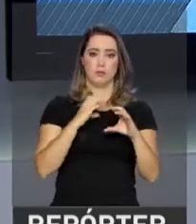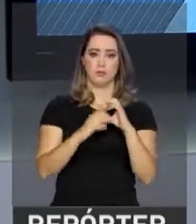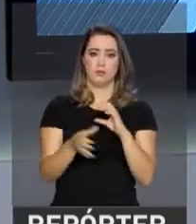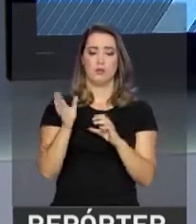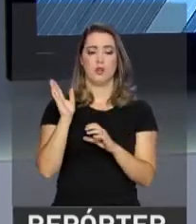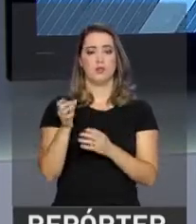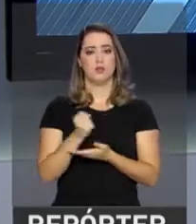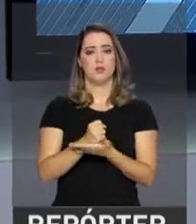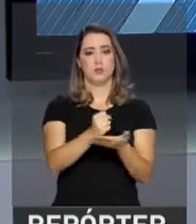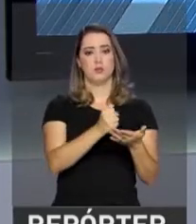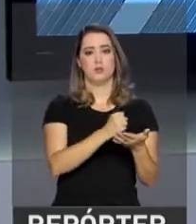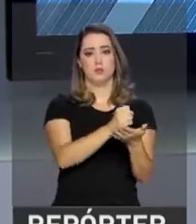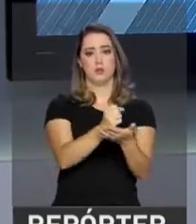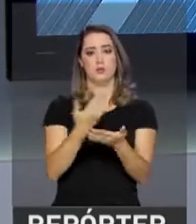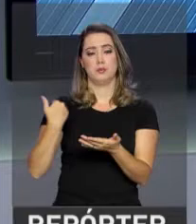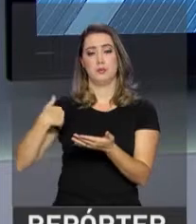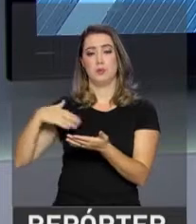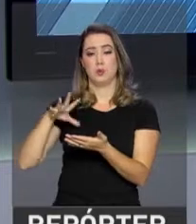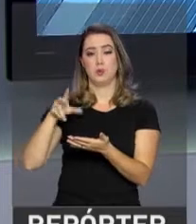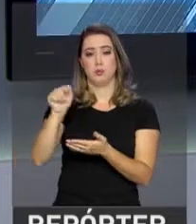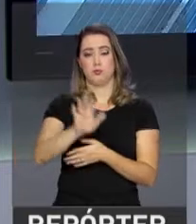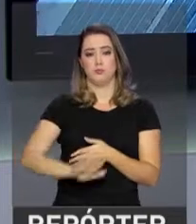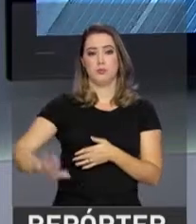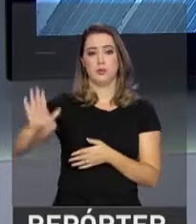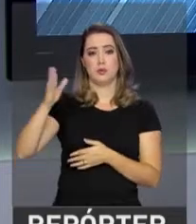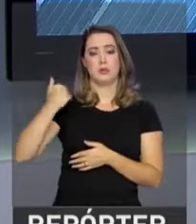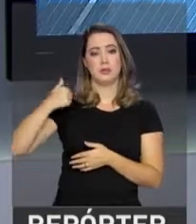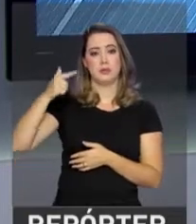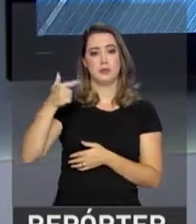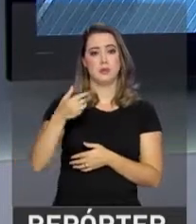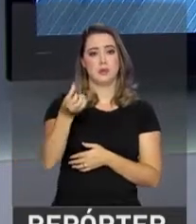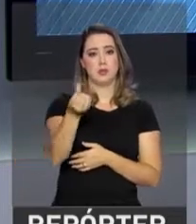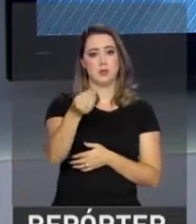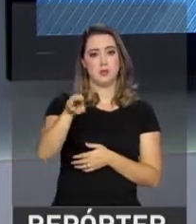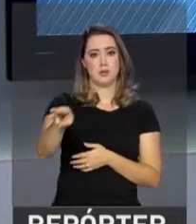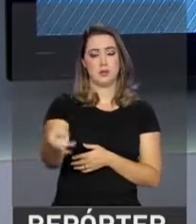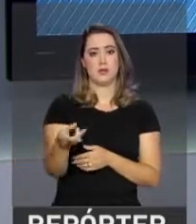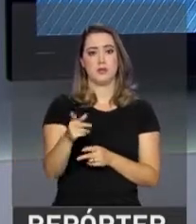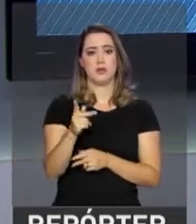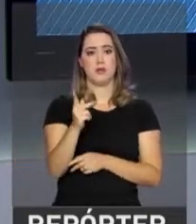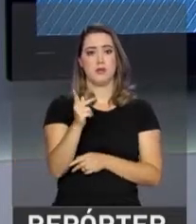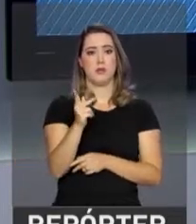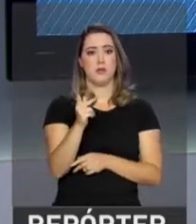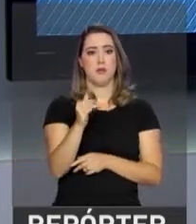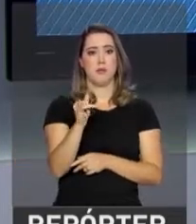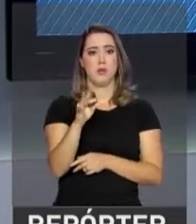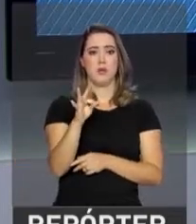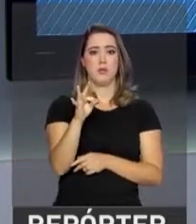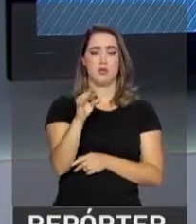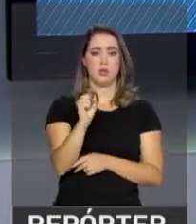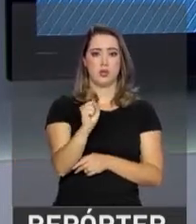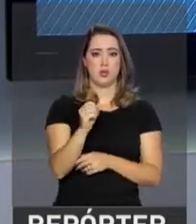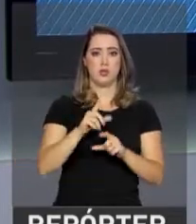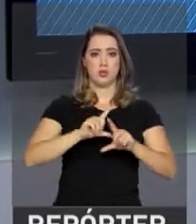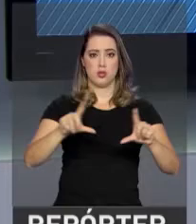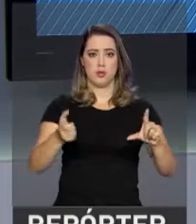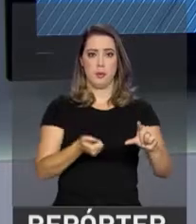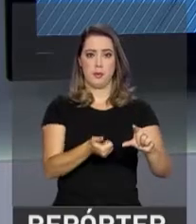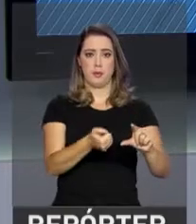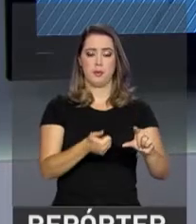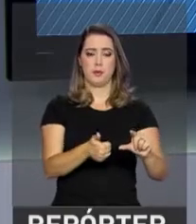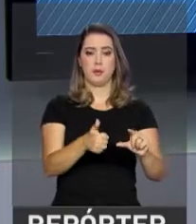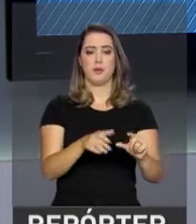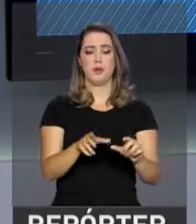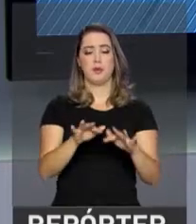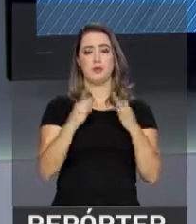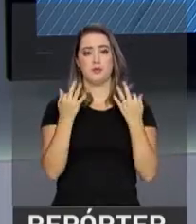comunicações já foram distribuídos em todo o país mais de 6 milhões de kits com conversor e antena digital para famílias de baixa